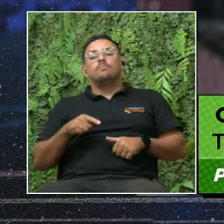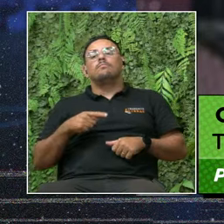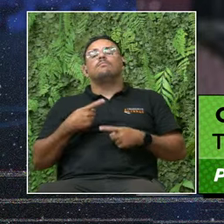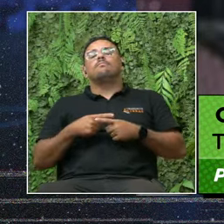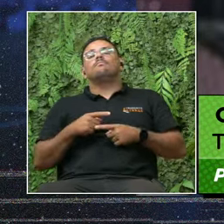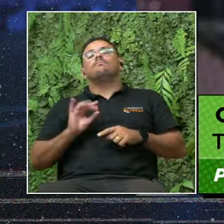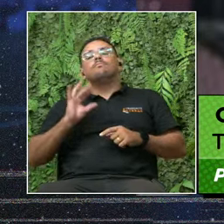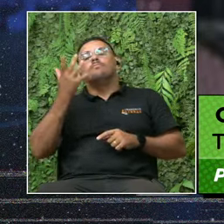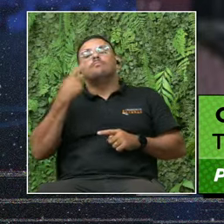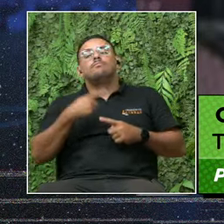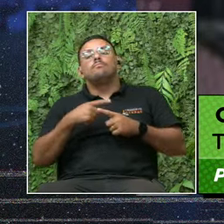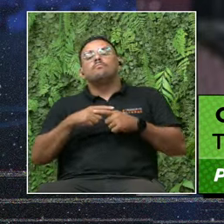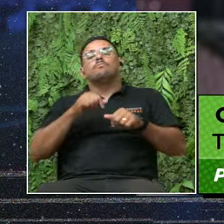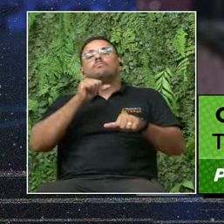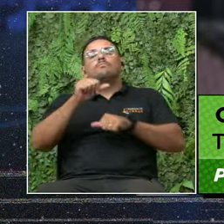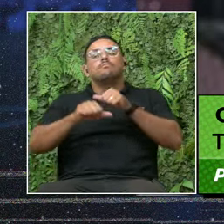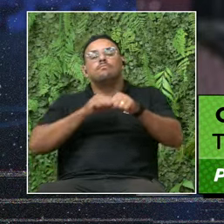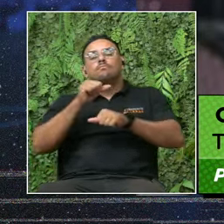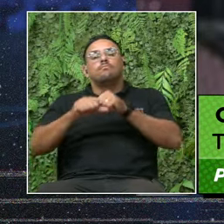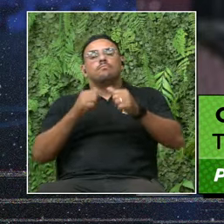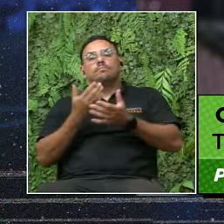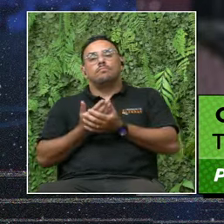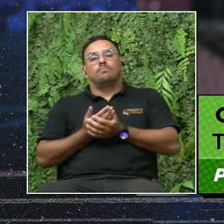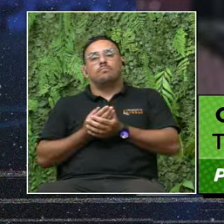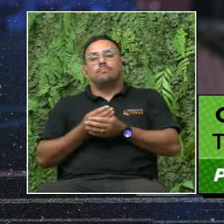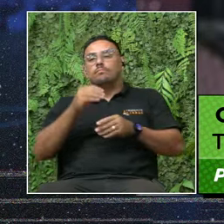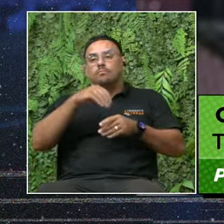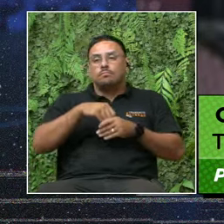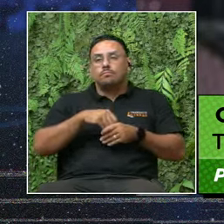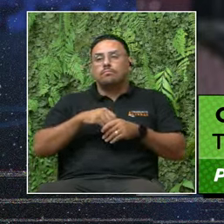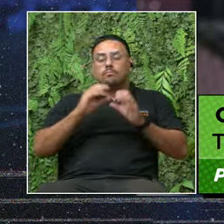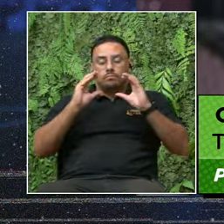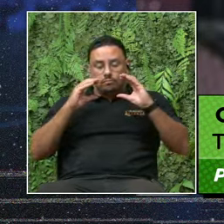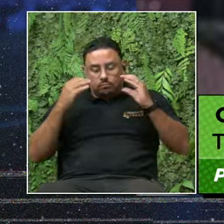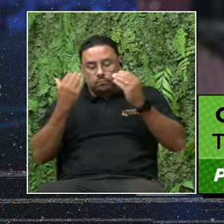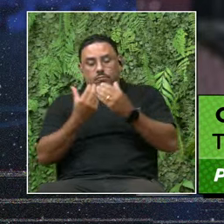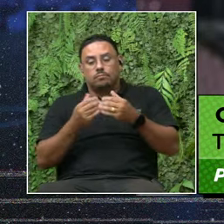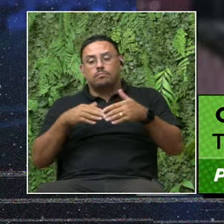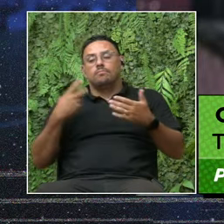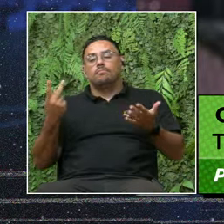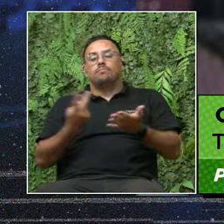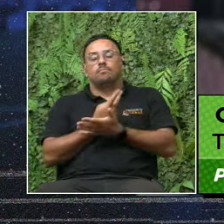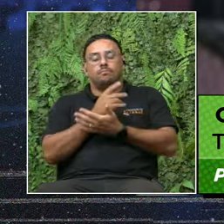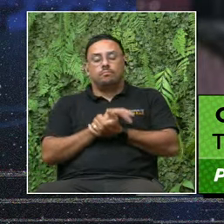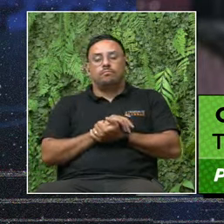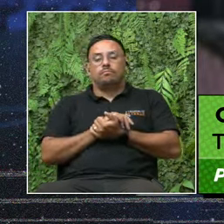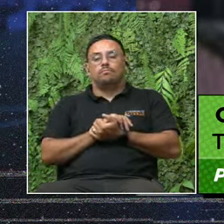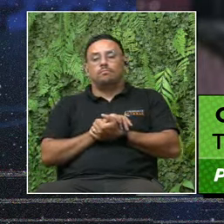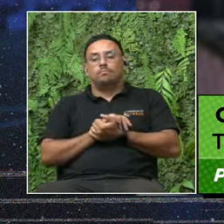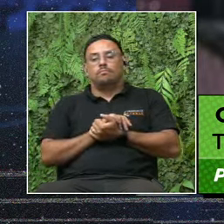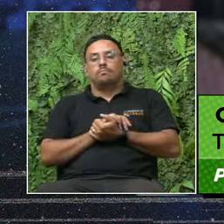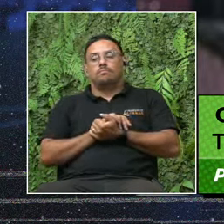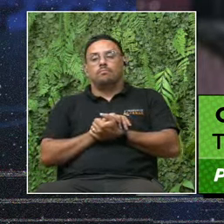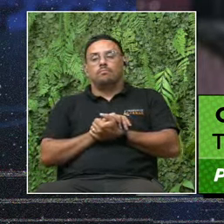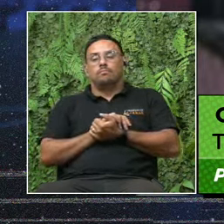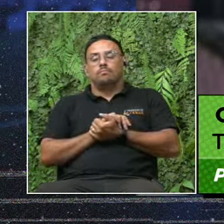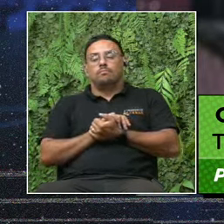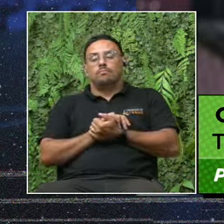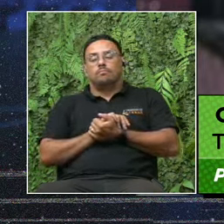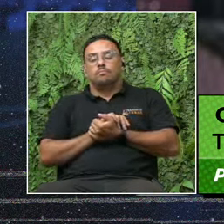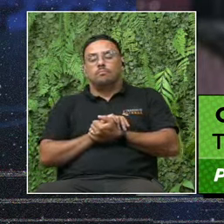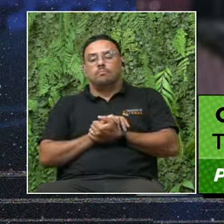alterando depois de tomar a virada em pleno Mineirão diante de 61.000 torcedores não mas eu